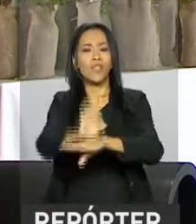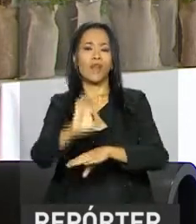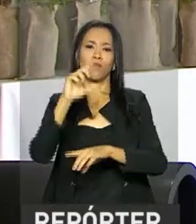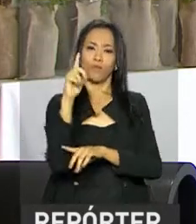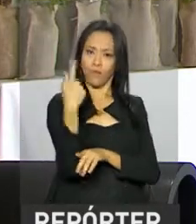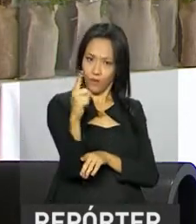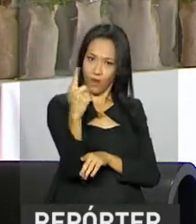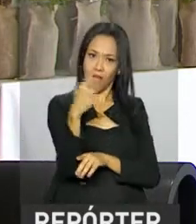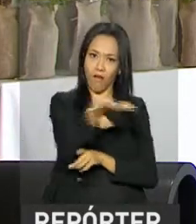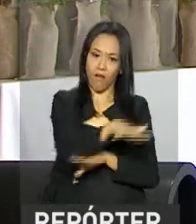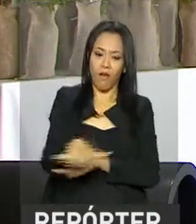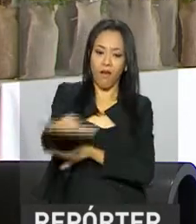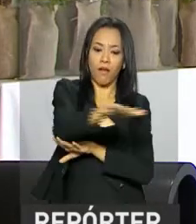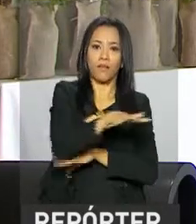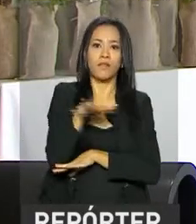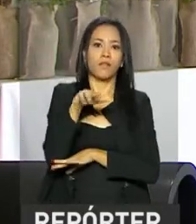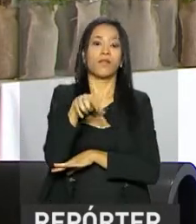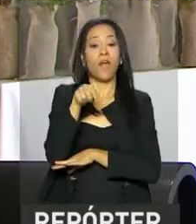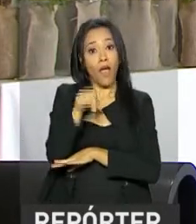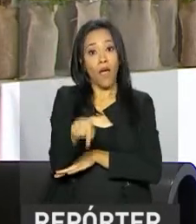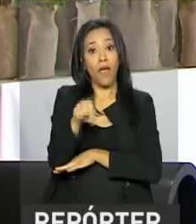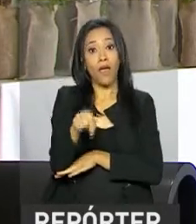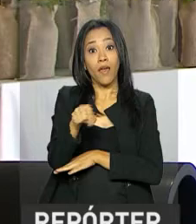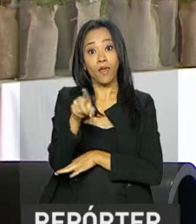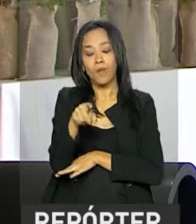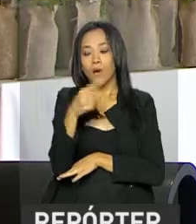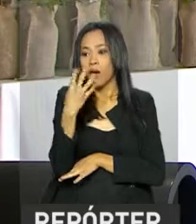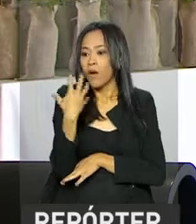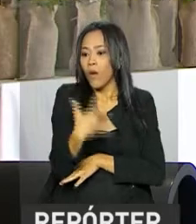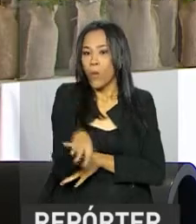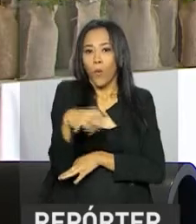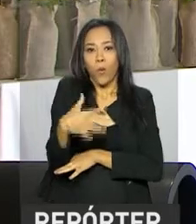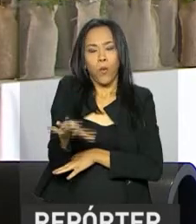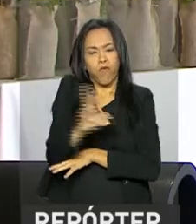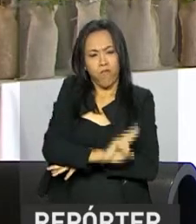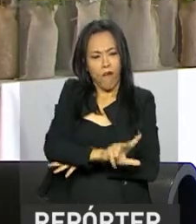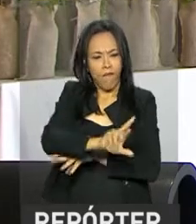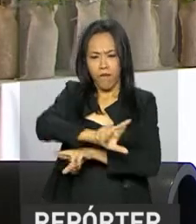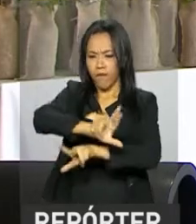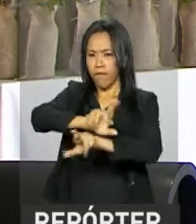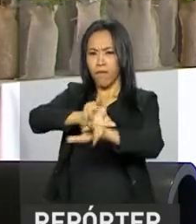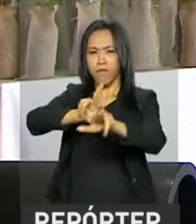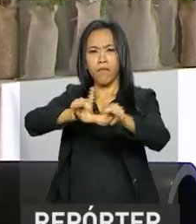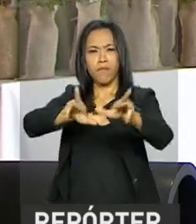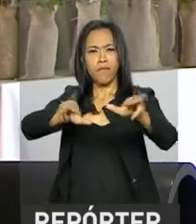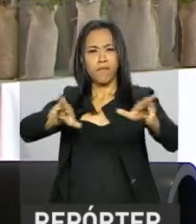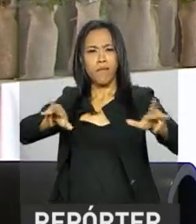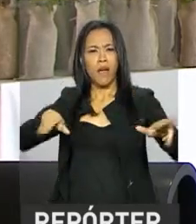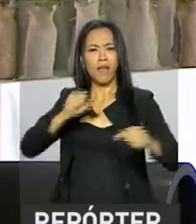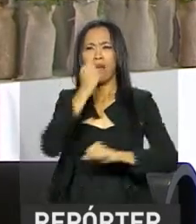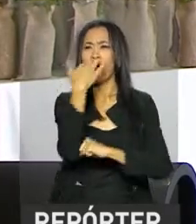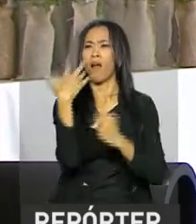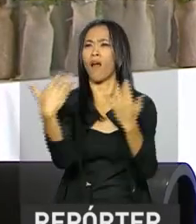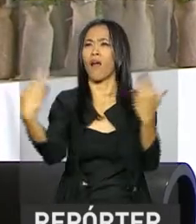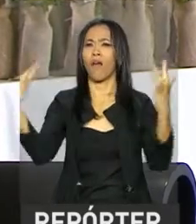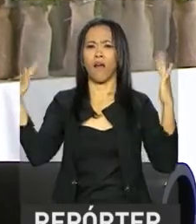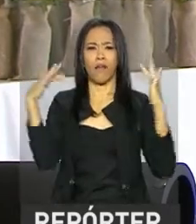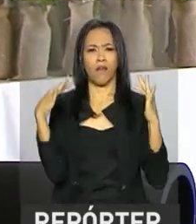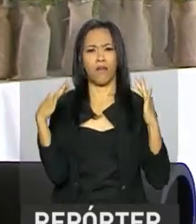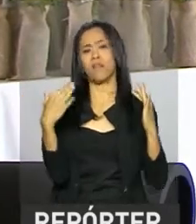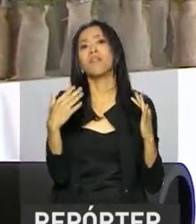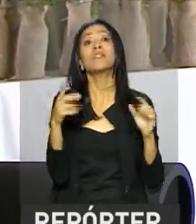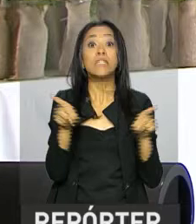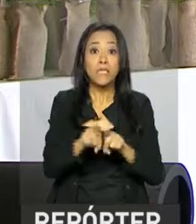estado de Goiás. Ele faz parte de um corredor ecológico e tem uma grande variedade aí de espécies de plantas importantes, também